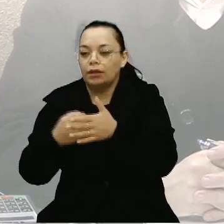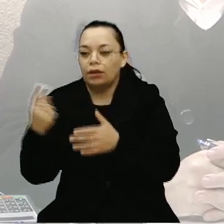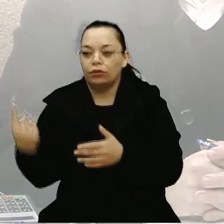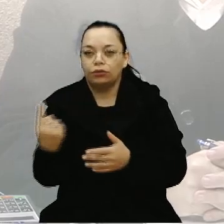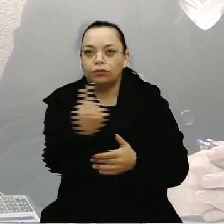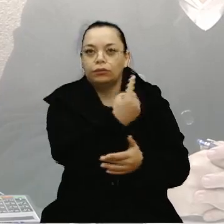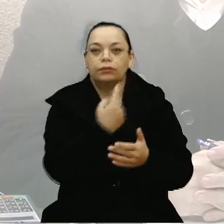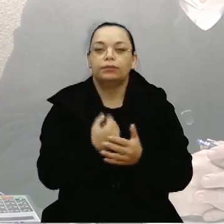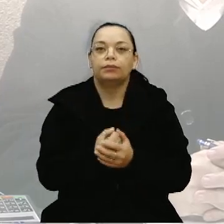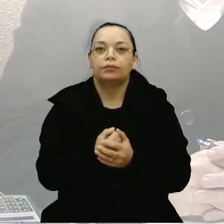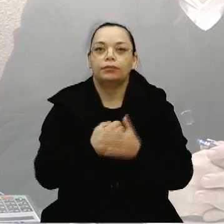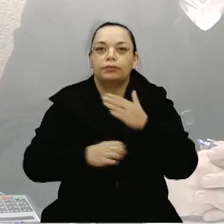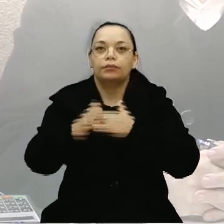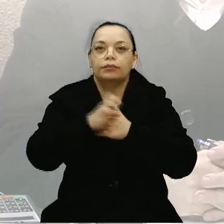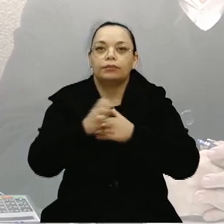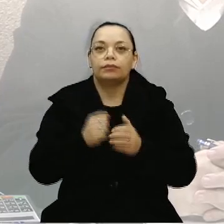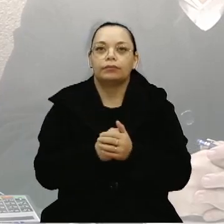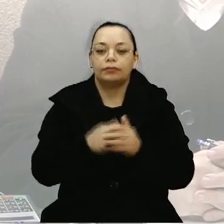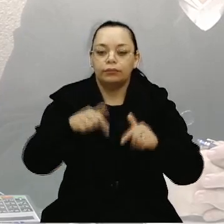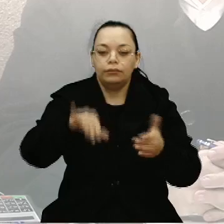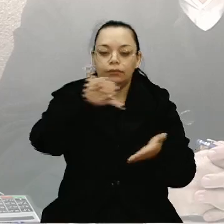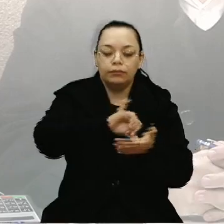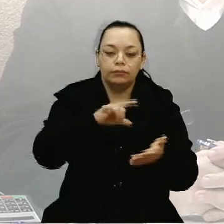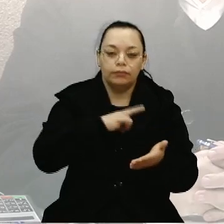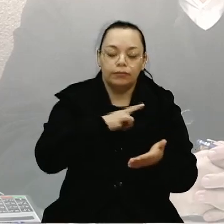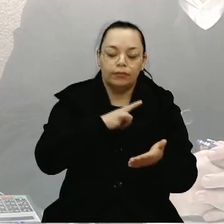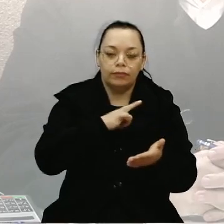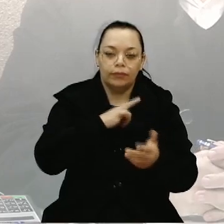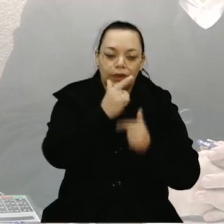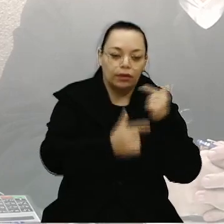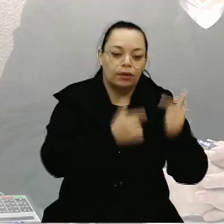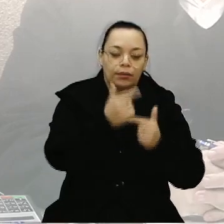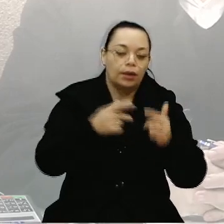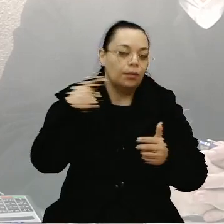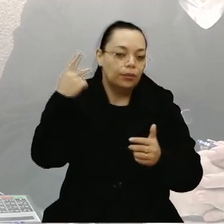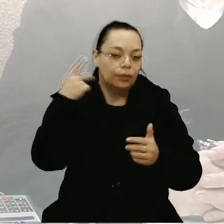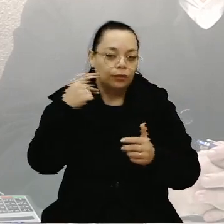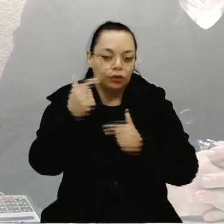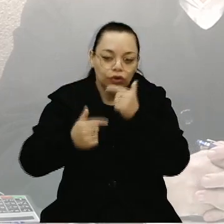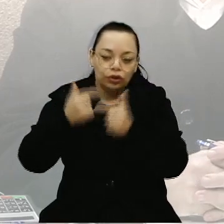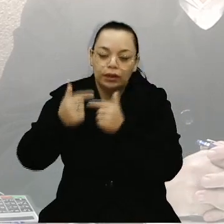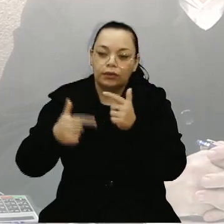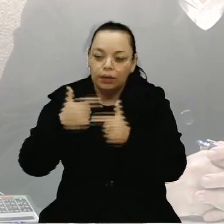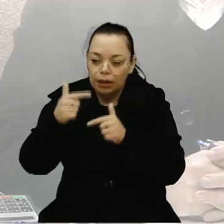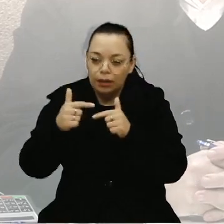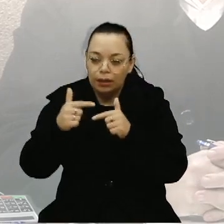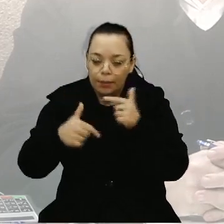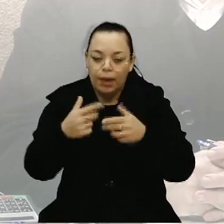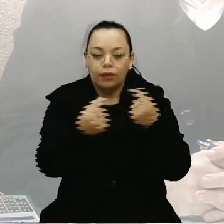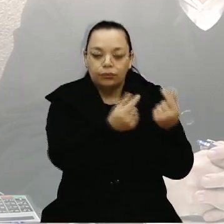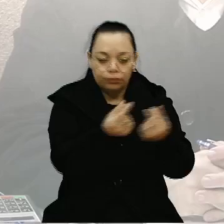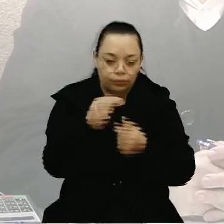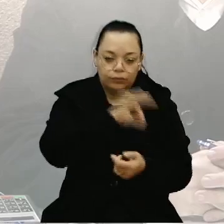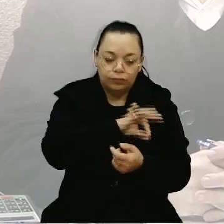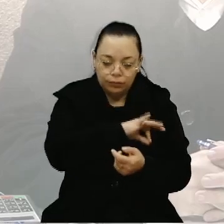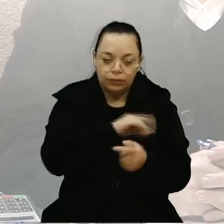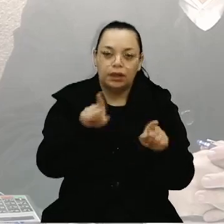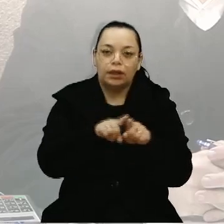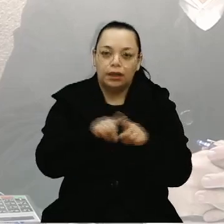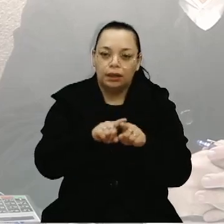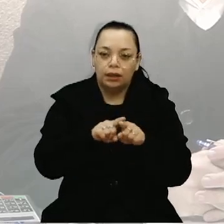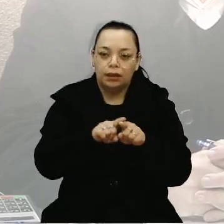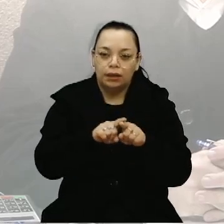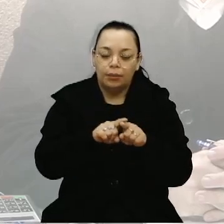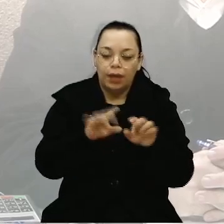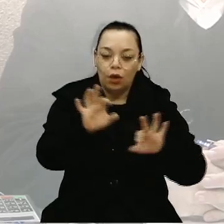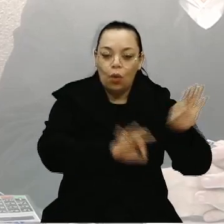individuais. Este centro visa operacionalizar políticas de geração de trabalho, emprego e renda, bem como a revitalização